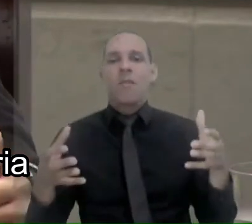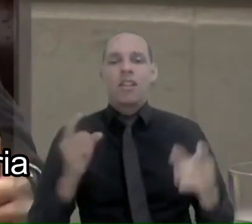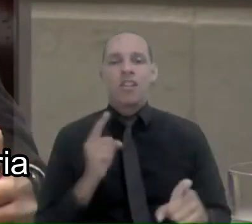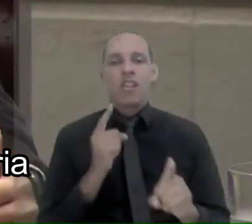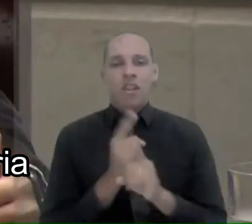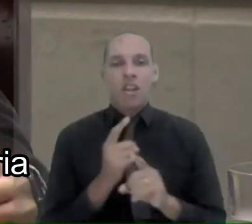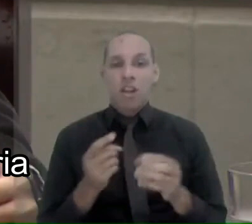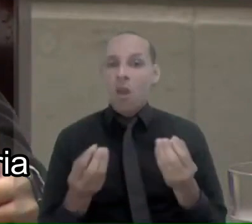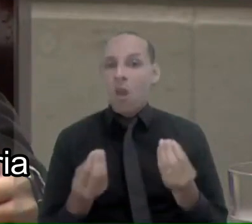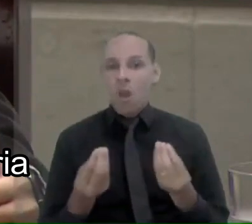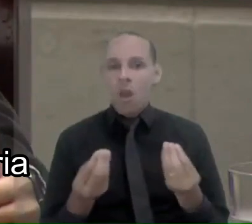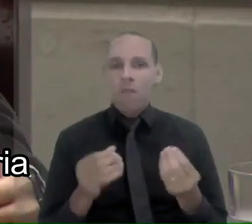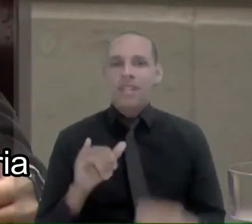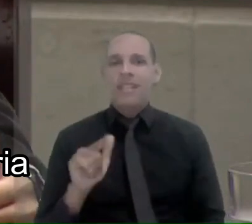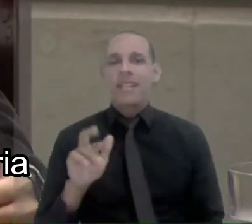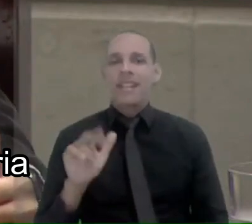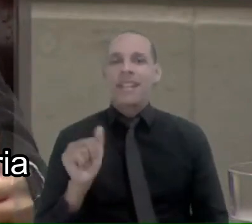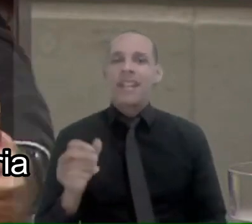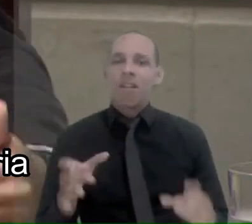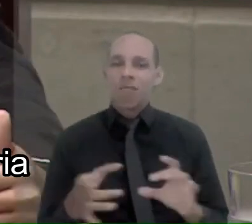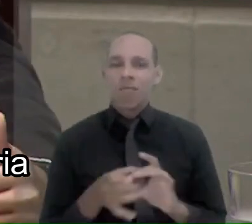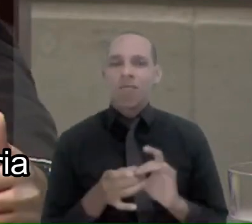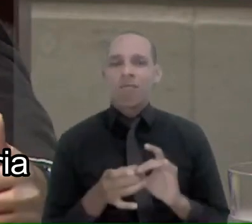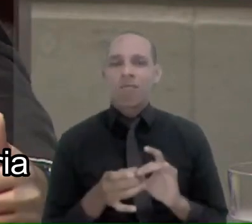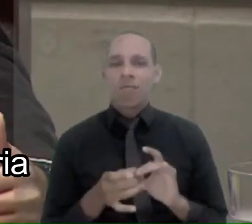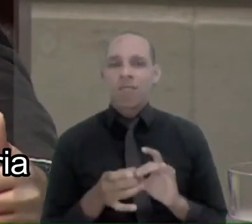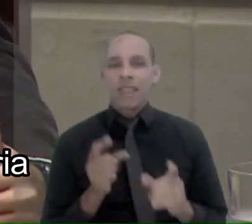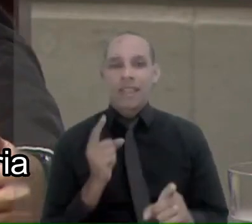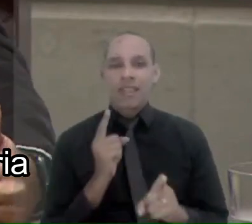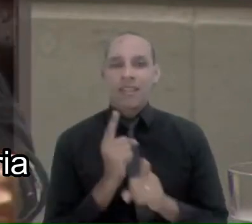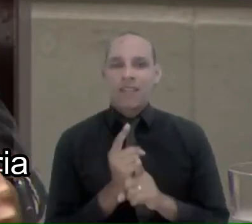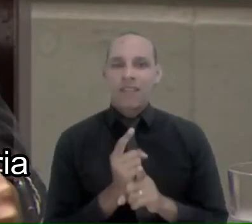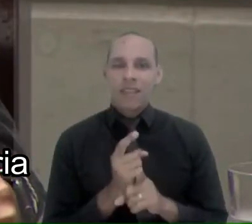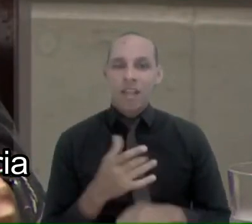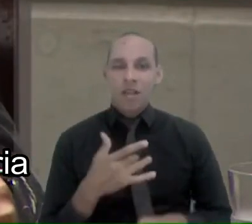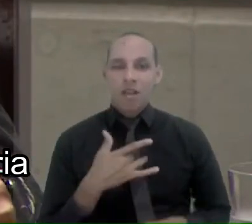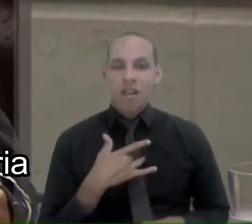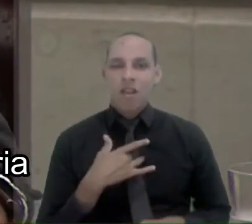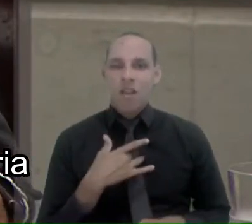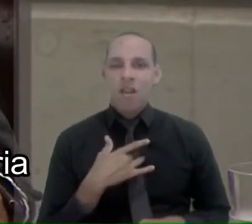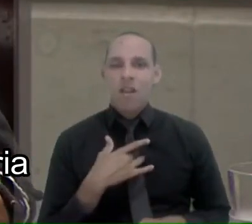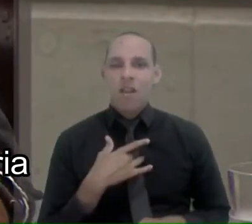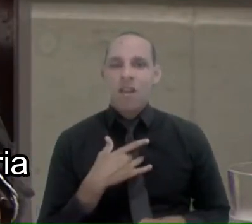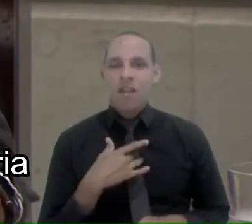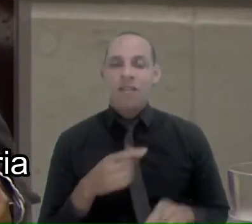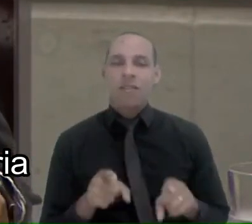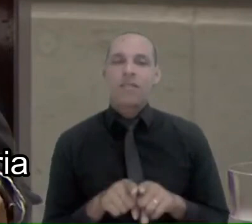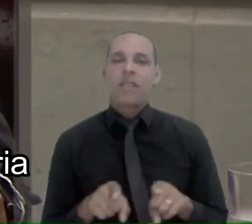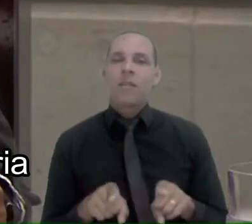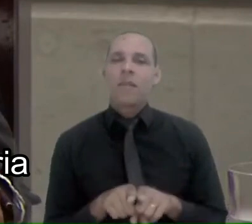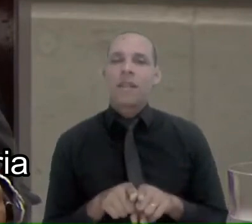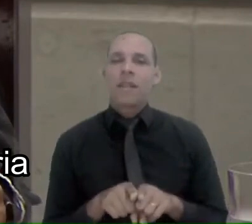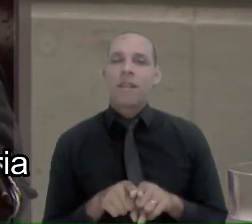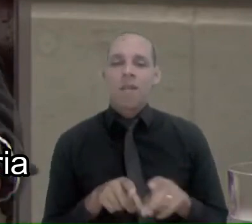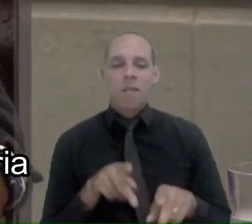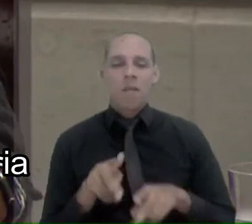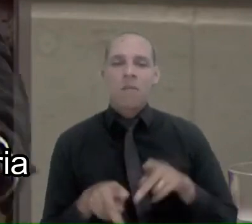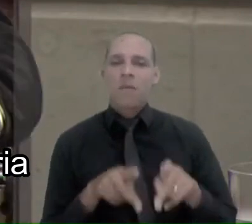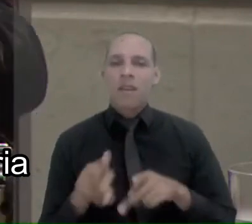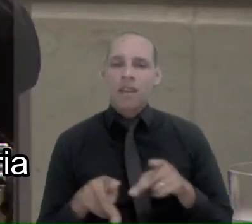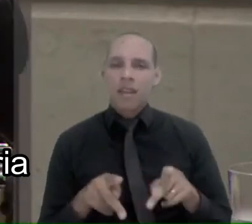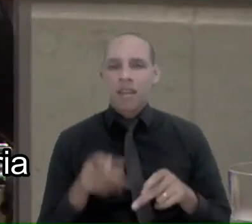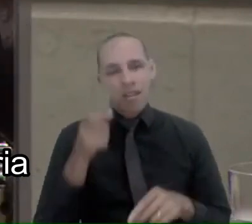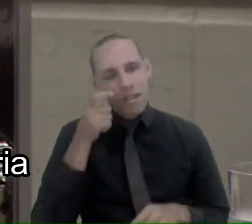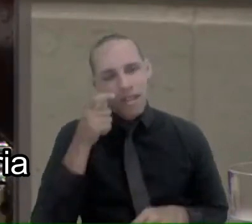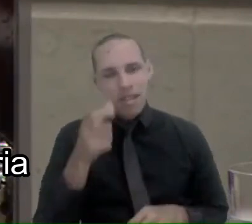incorporação do IGRA para a identificação de tuberculose latente, inicialmente em populações de interesse, como a população